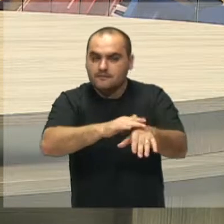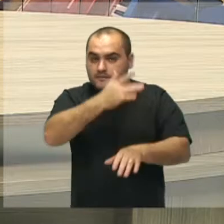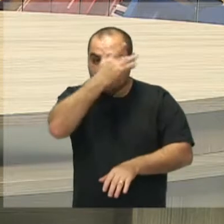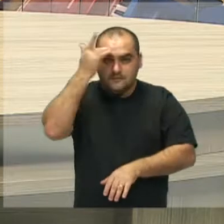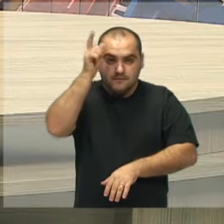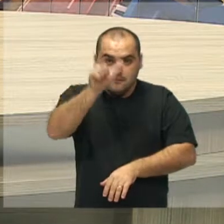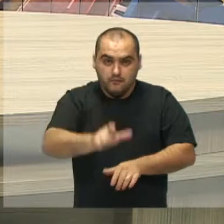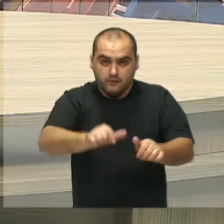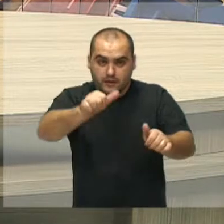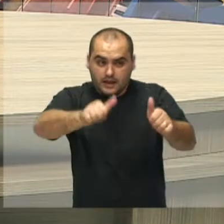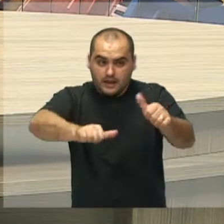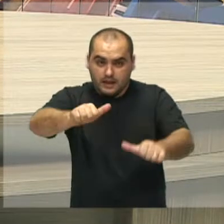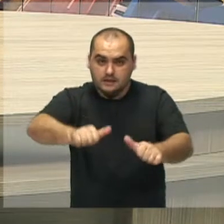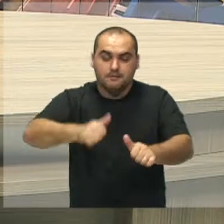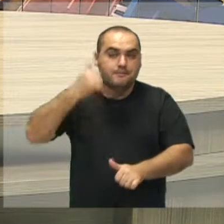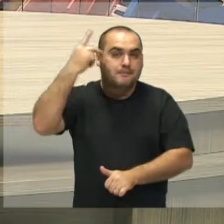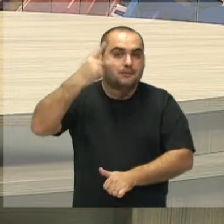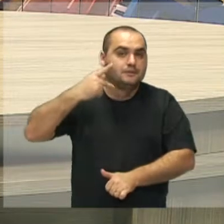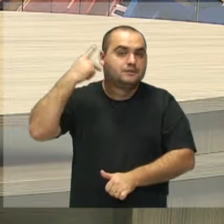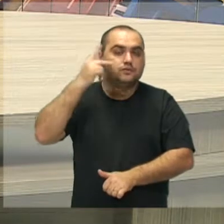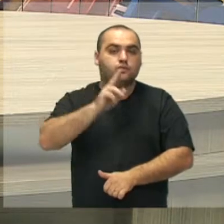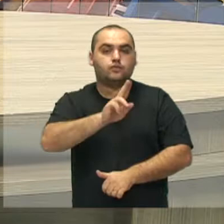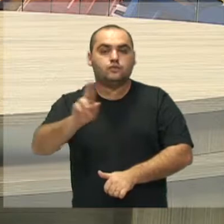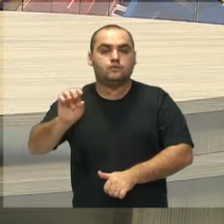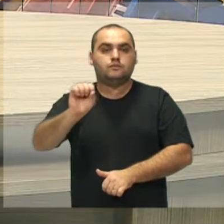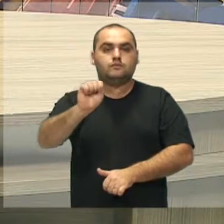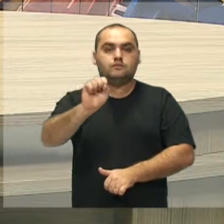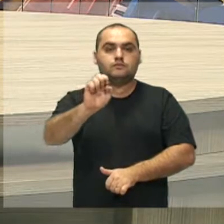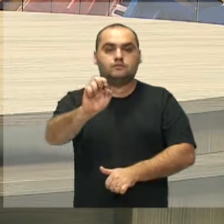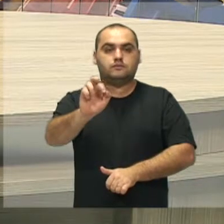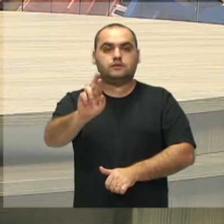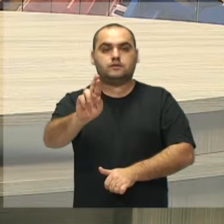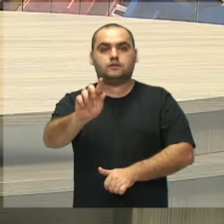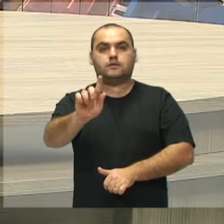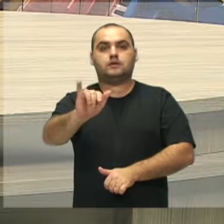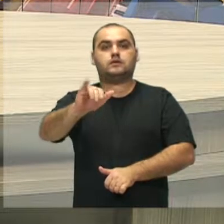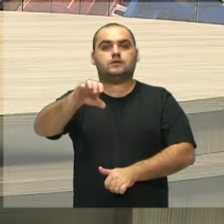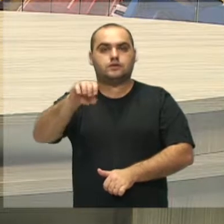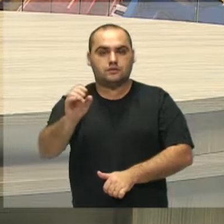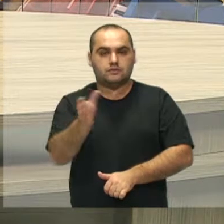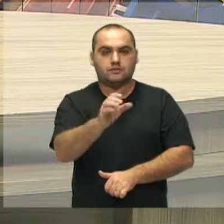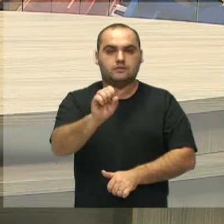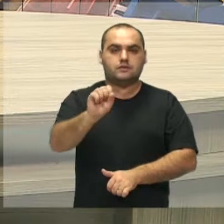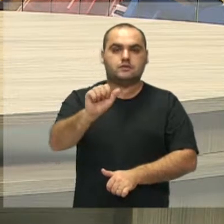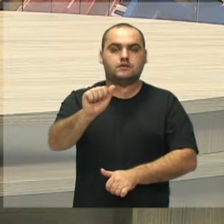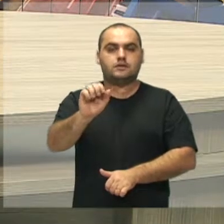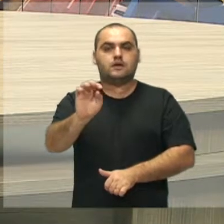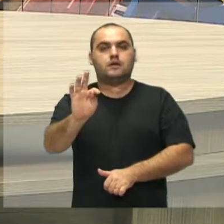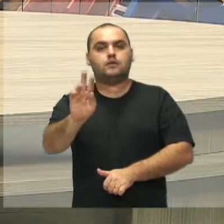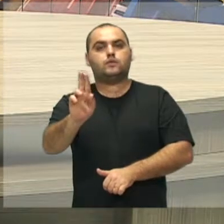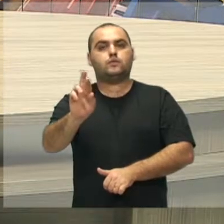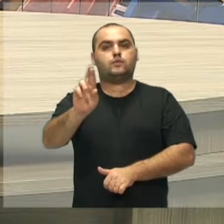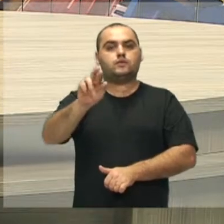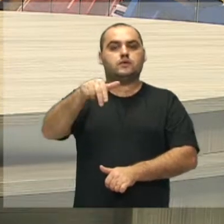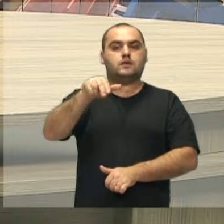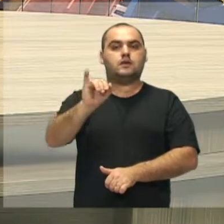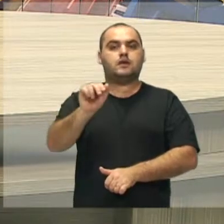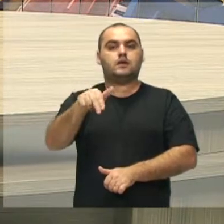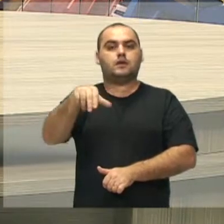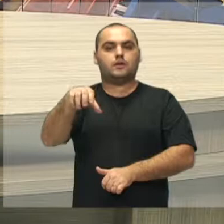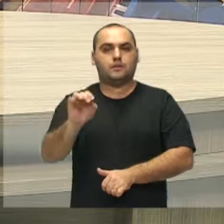e analista político Sérgio Januário Saturnino. Olá, Sérgio, tudo bem? Como você